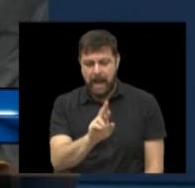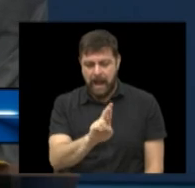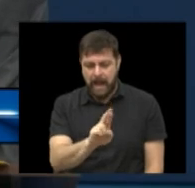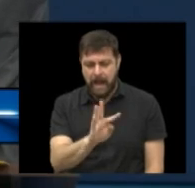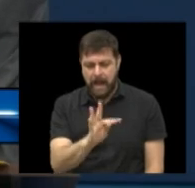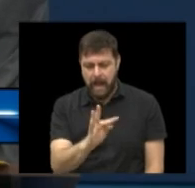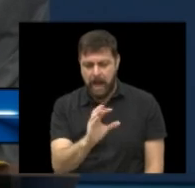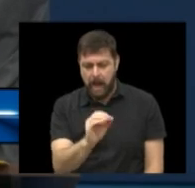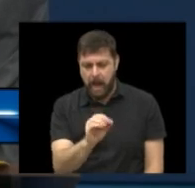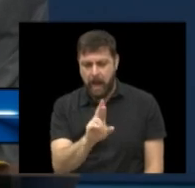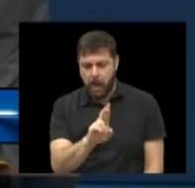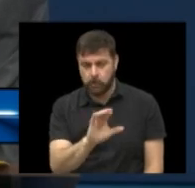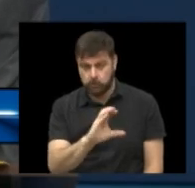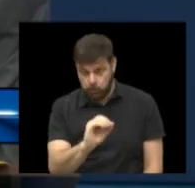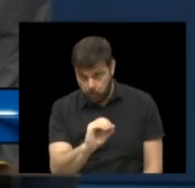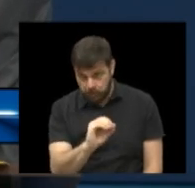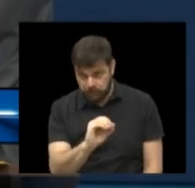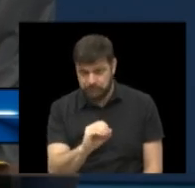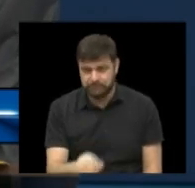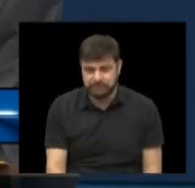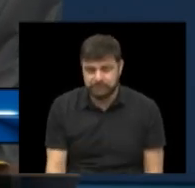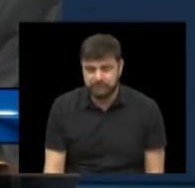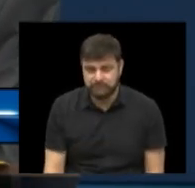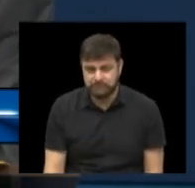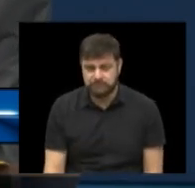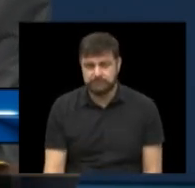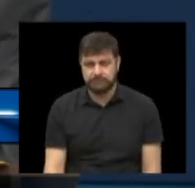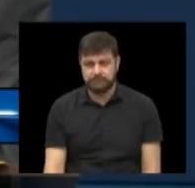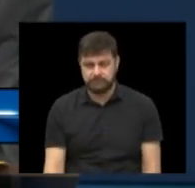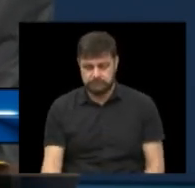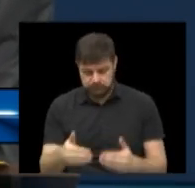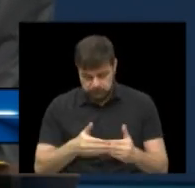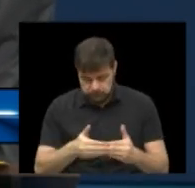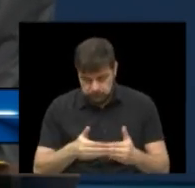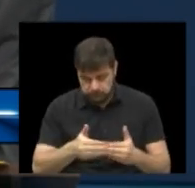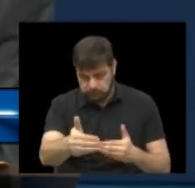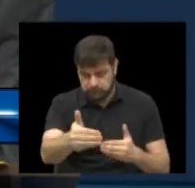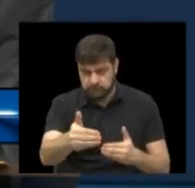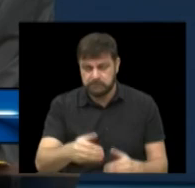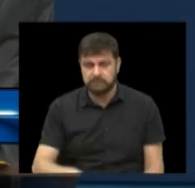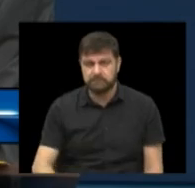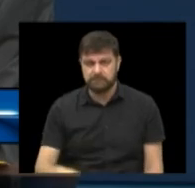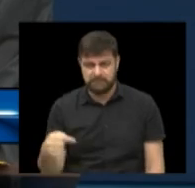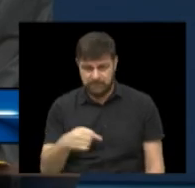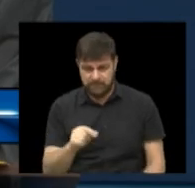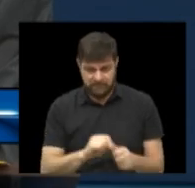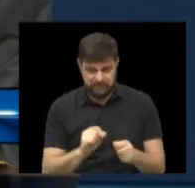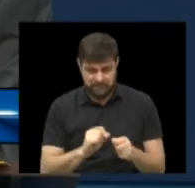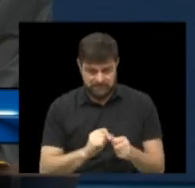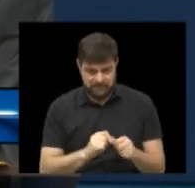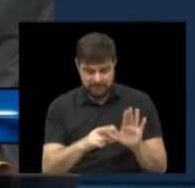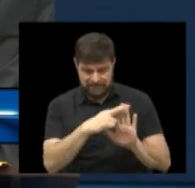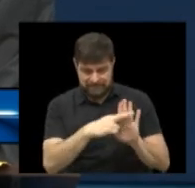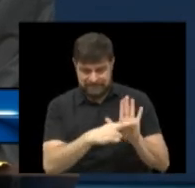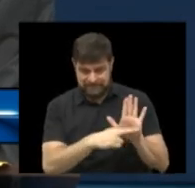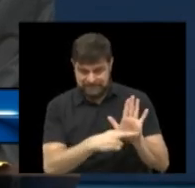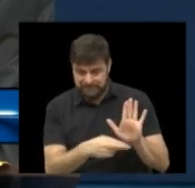titular da conta vinculada. A partir do momento que eles passaram a utilizar esse critério,